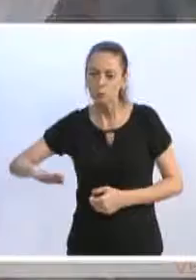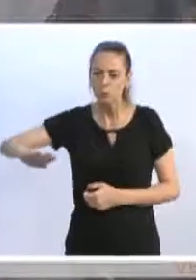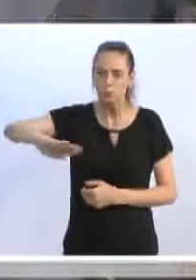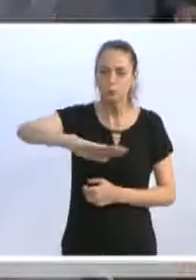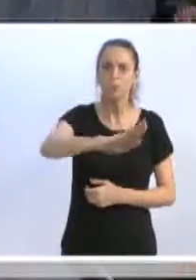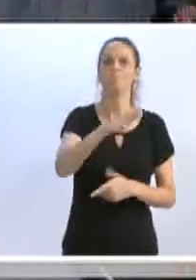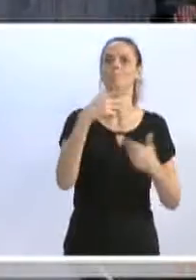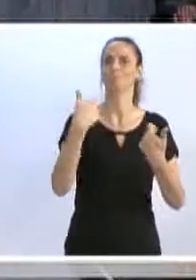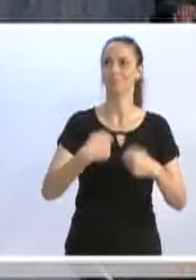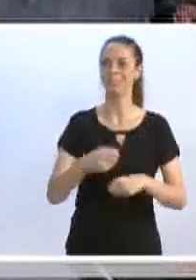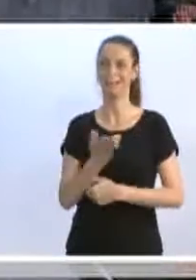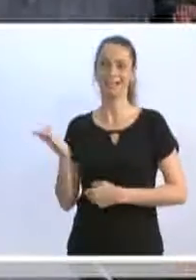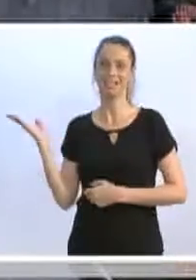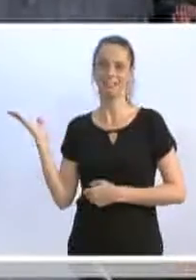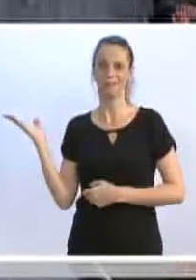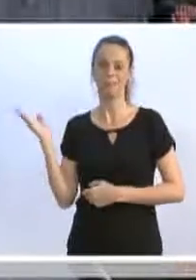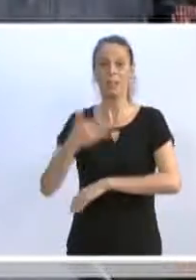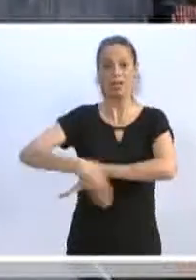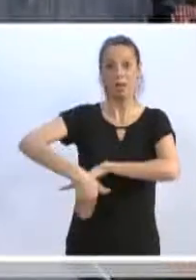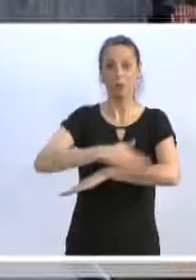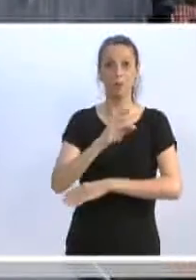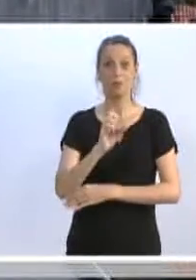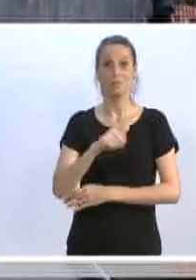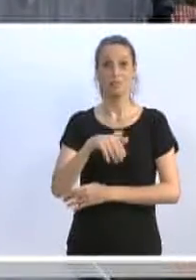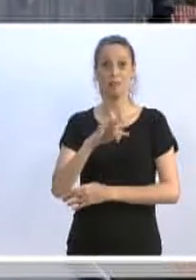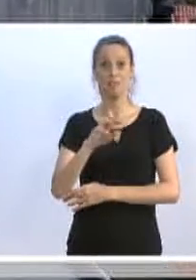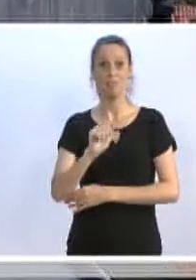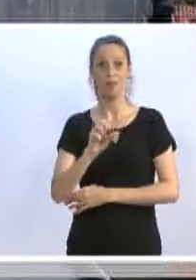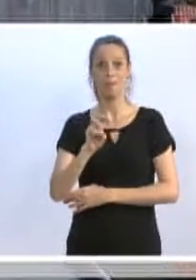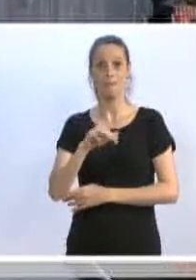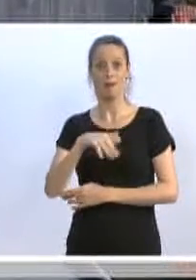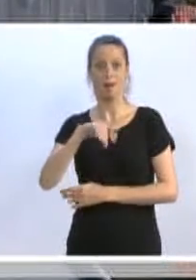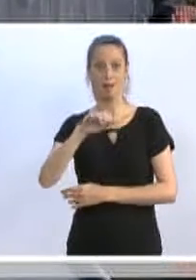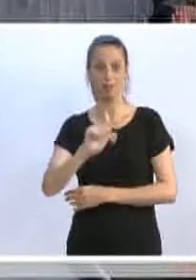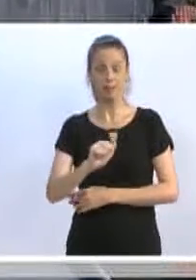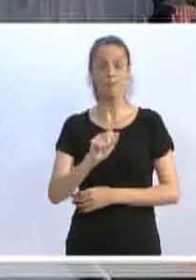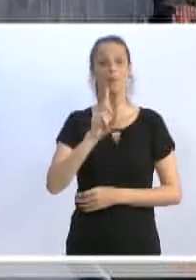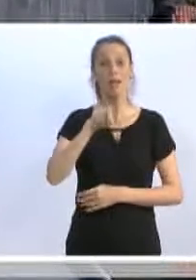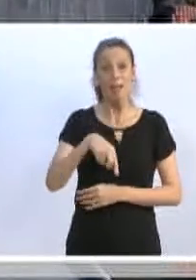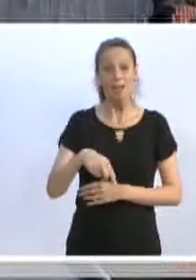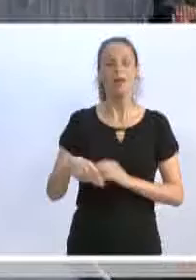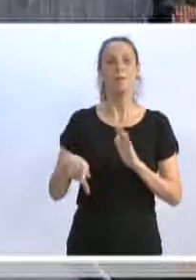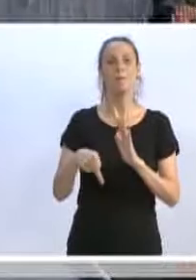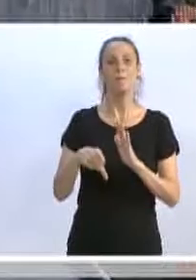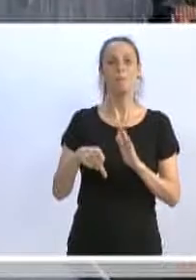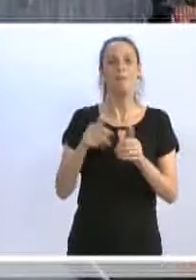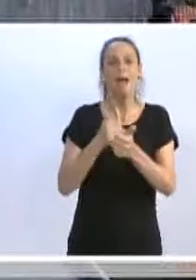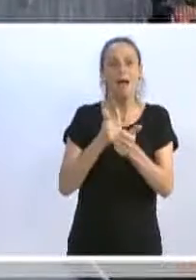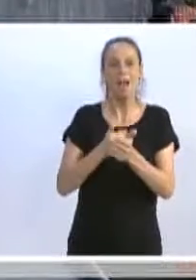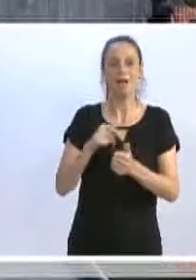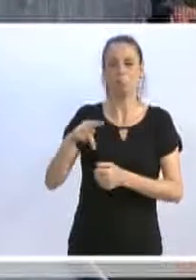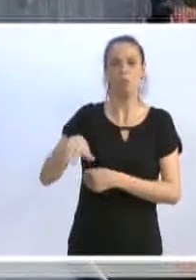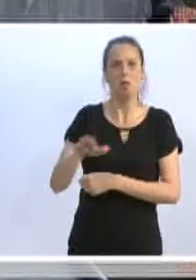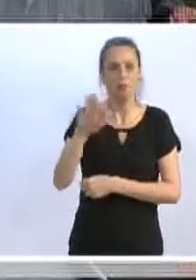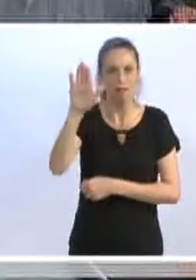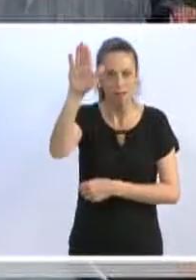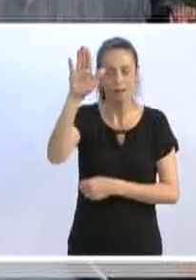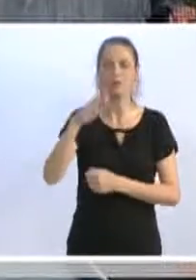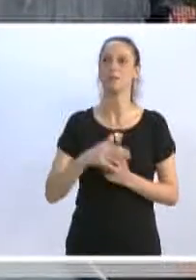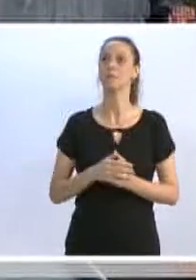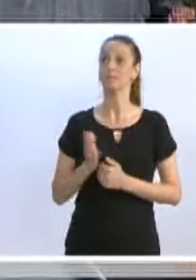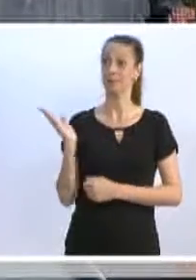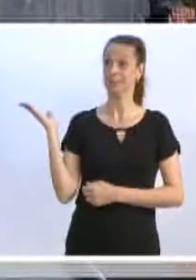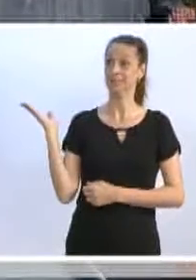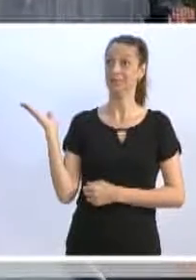rota é uma rota lei que fica na rua santa maria junto com o trevo alidada o progresso que vai pro jordão e essa outra rota aí